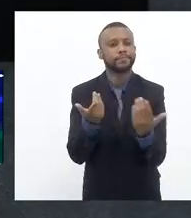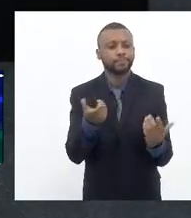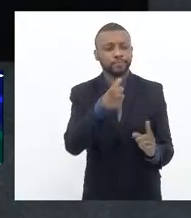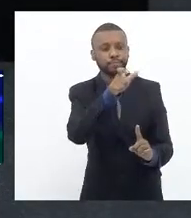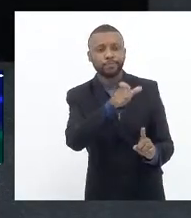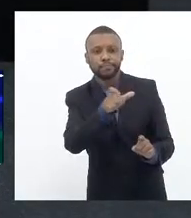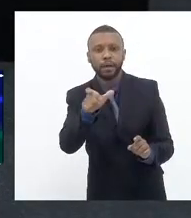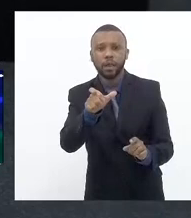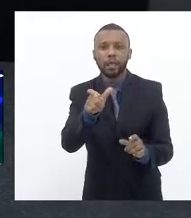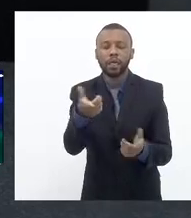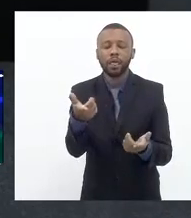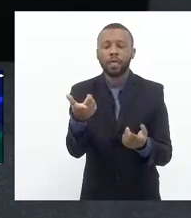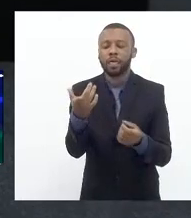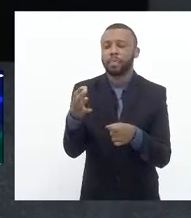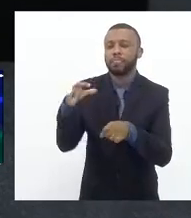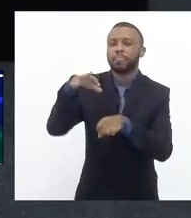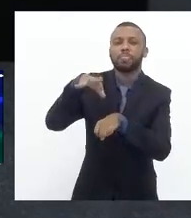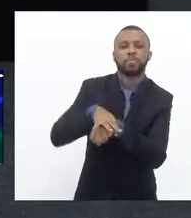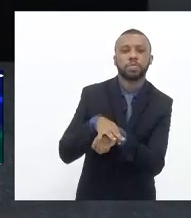simplesmente adoecerem